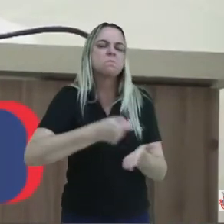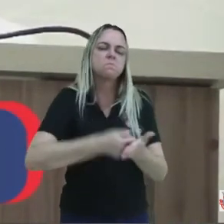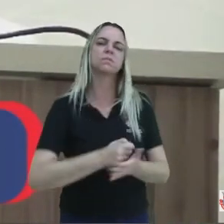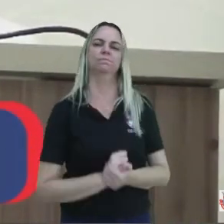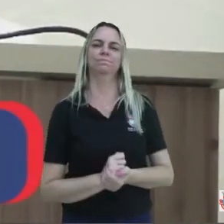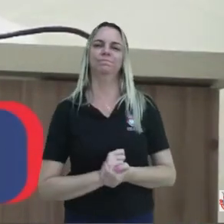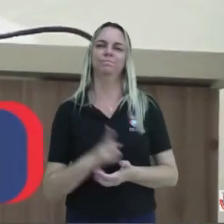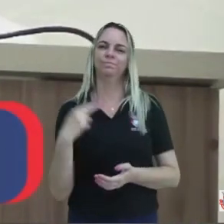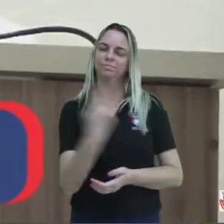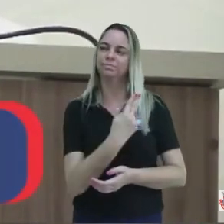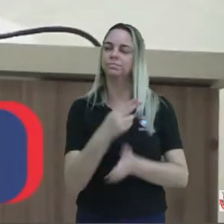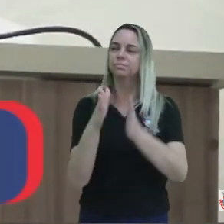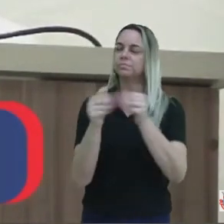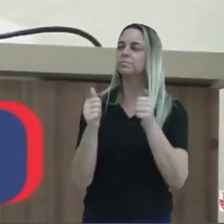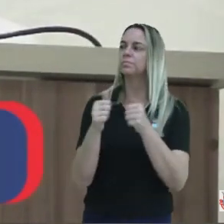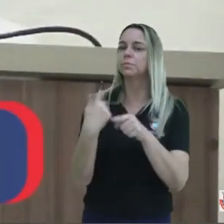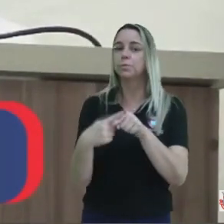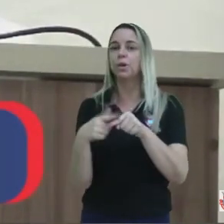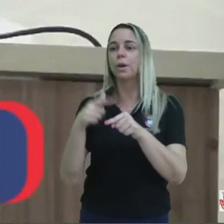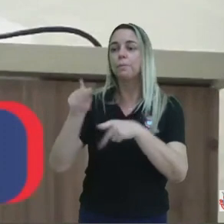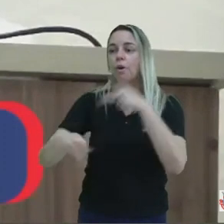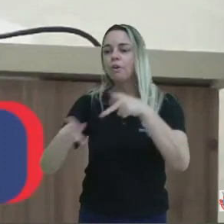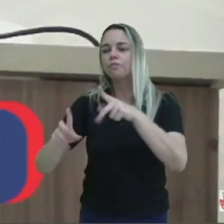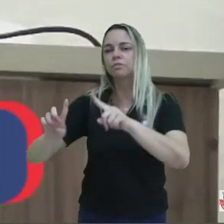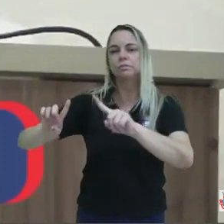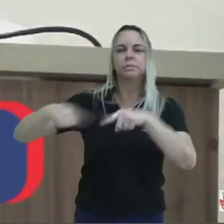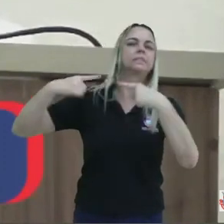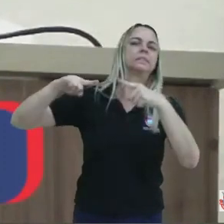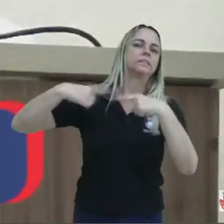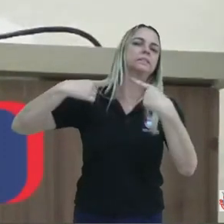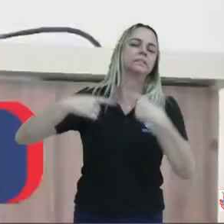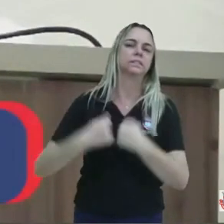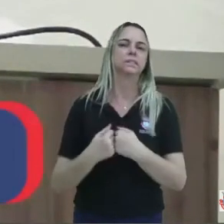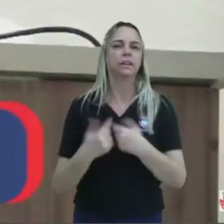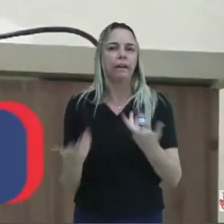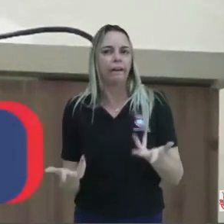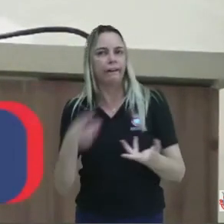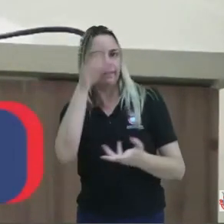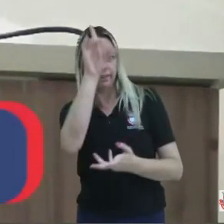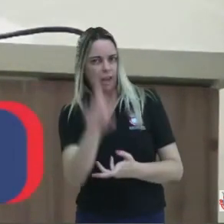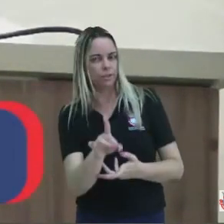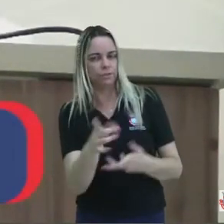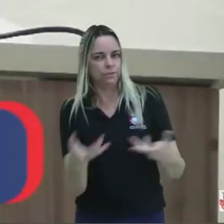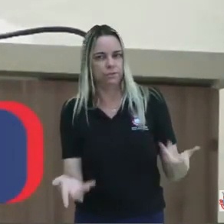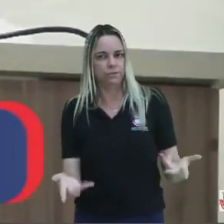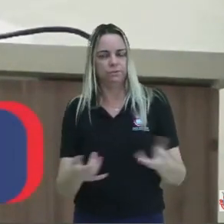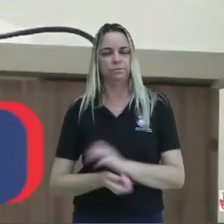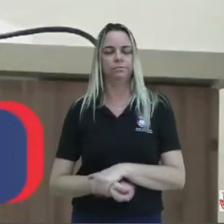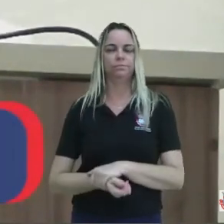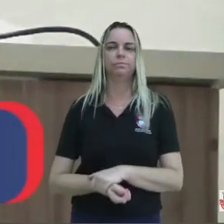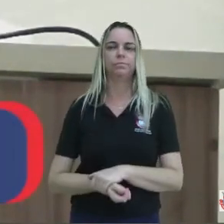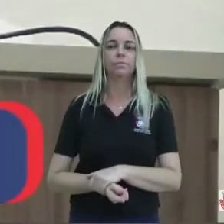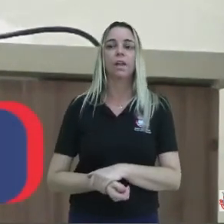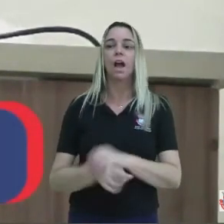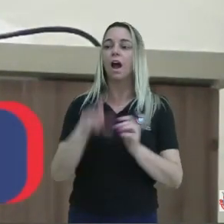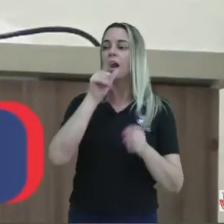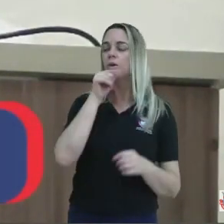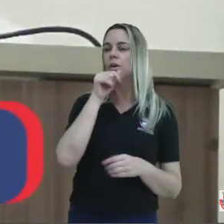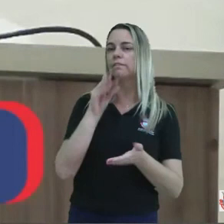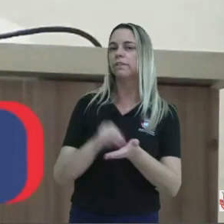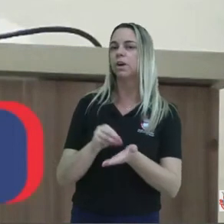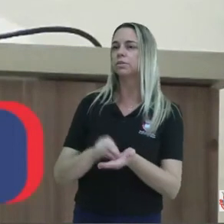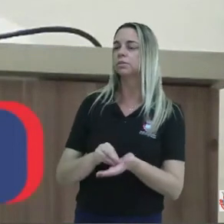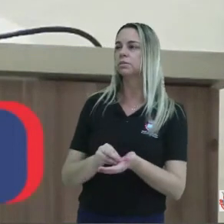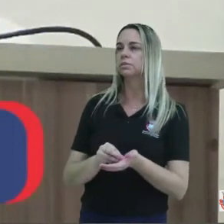porque realmente está um caos. E enquanto ele não resolver, toda quarta-feira, acredito que a